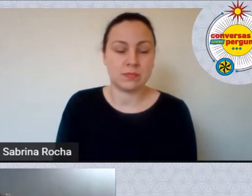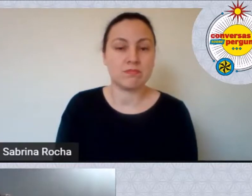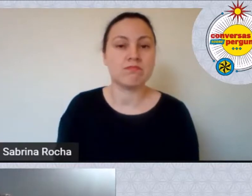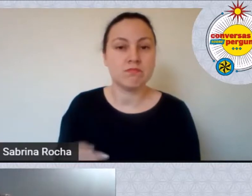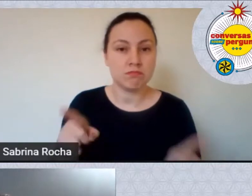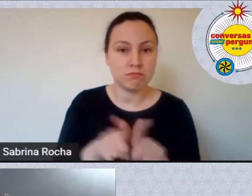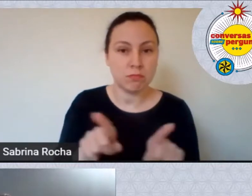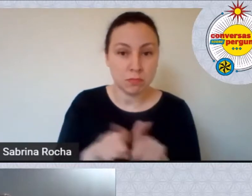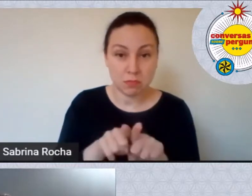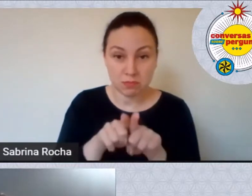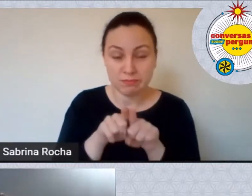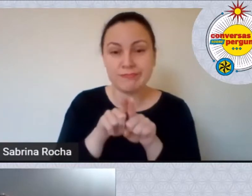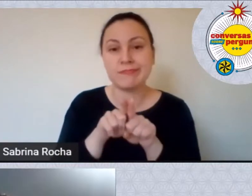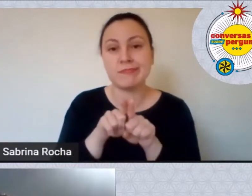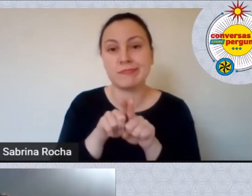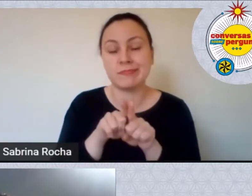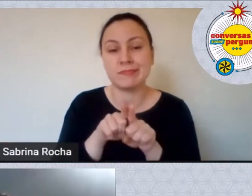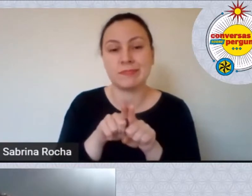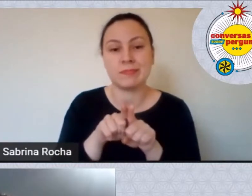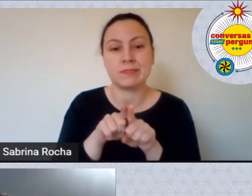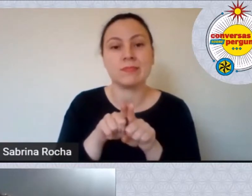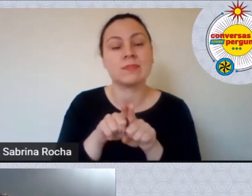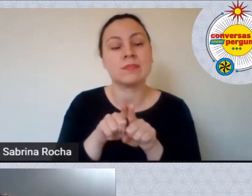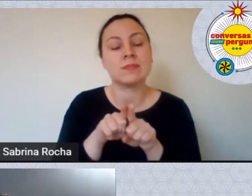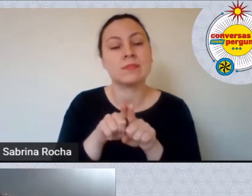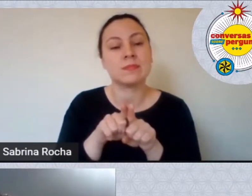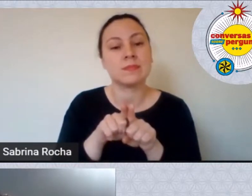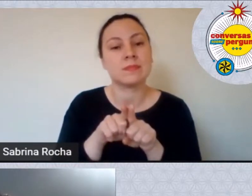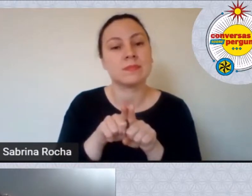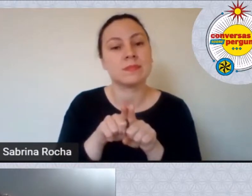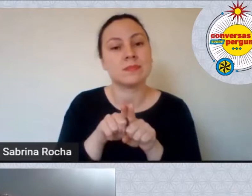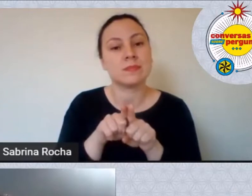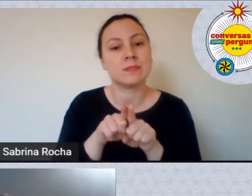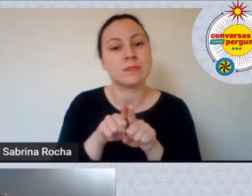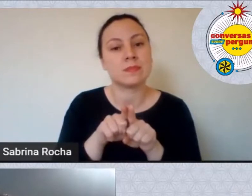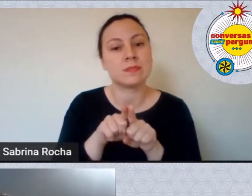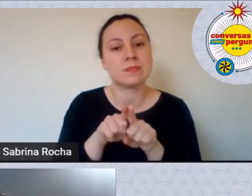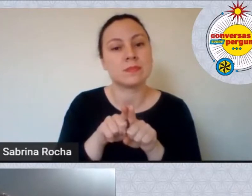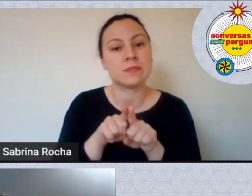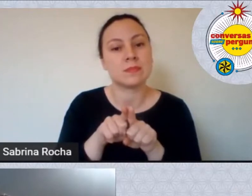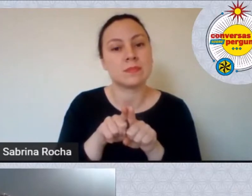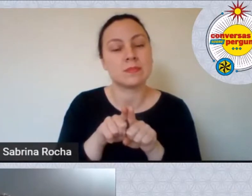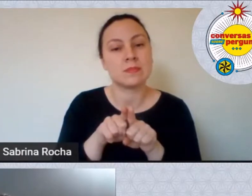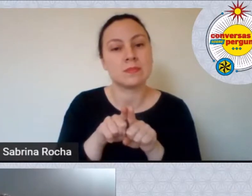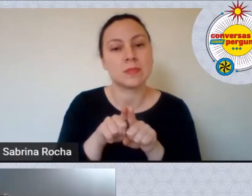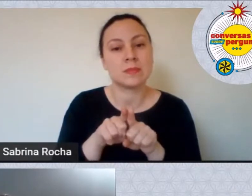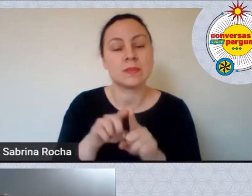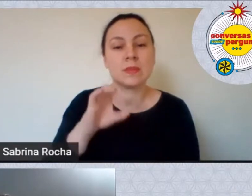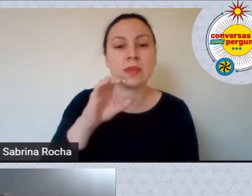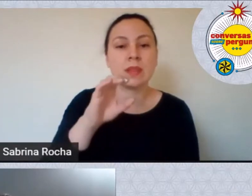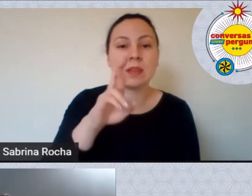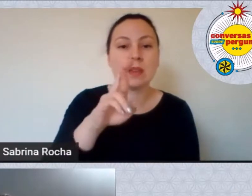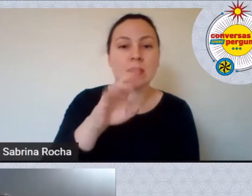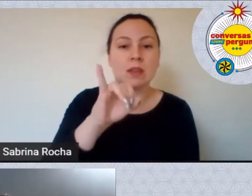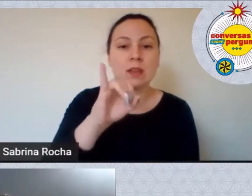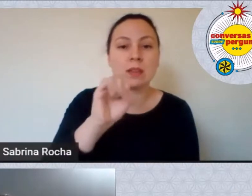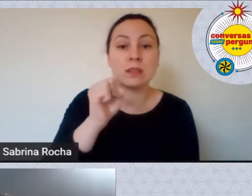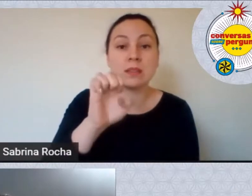fotografias, é um momento em que, assim, na crise, a gente